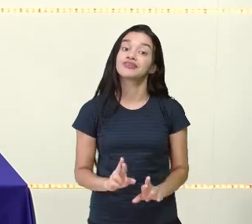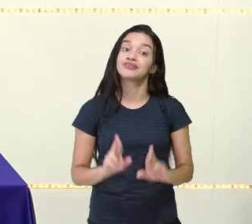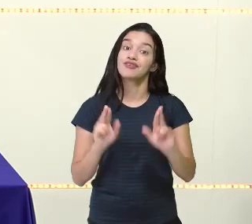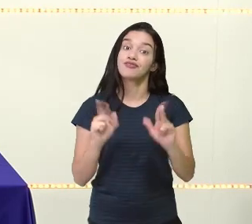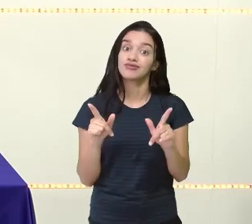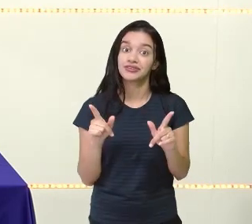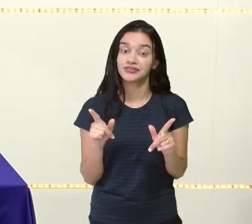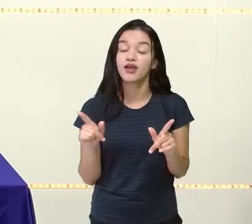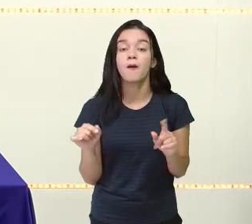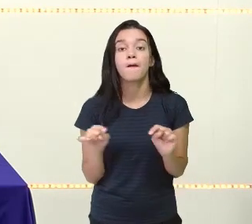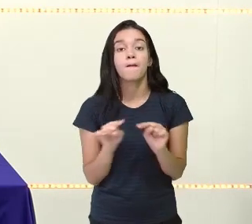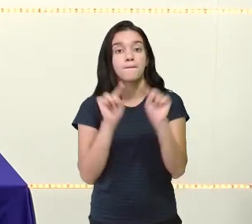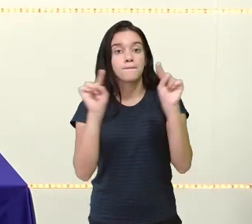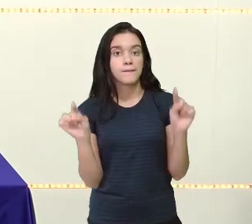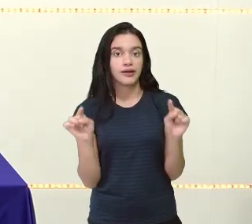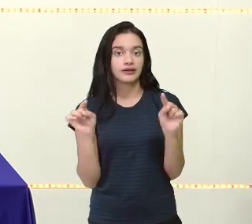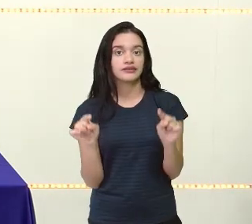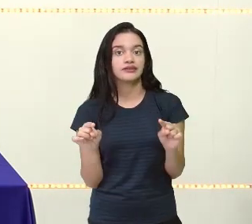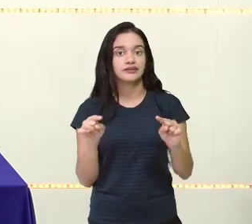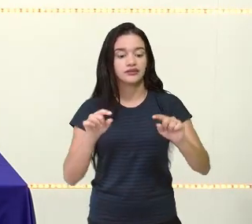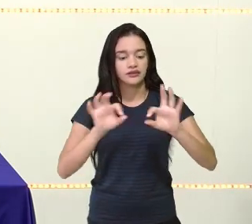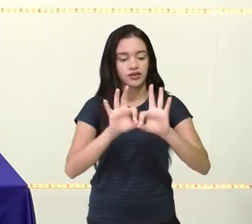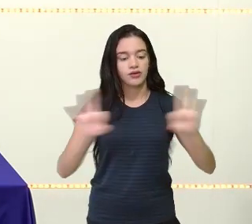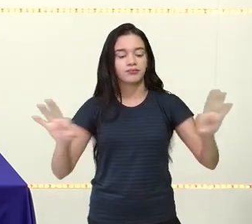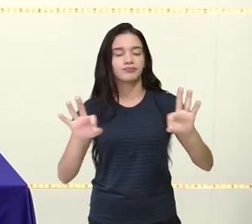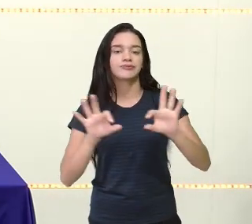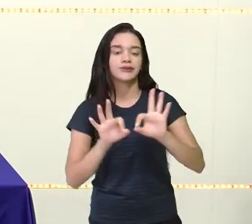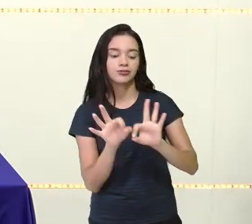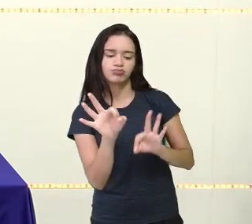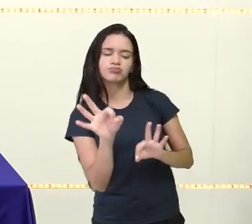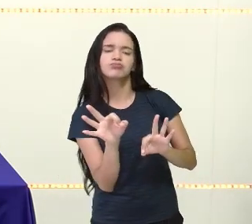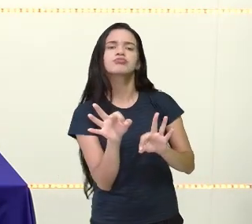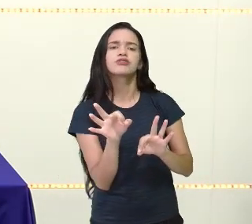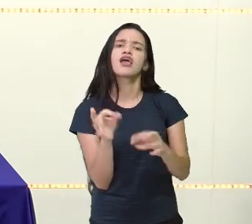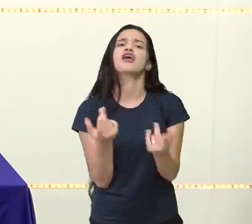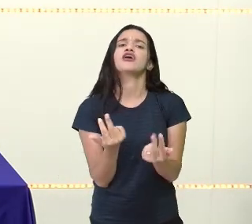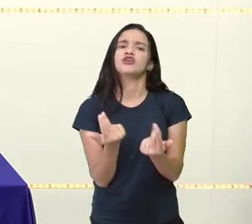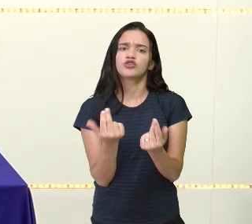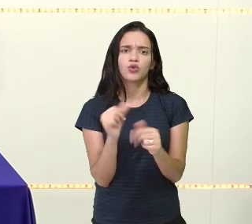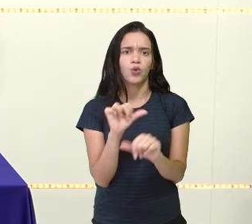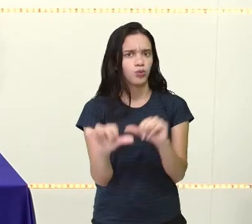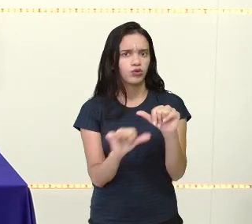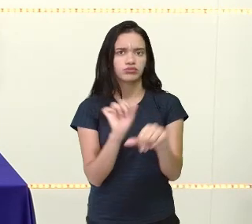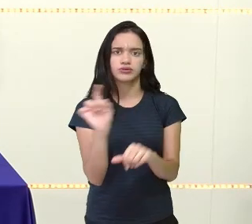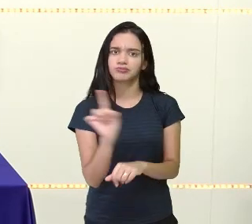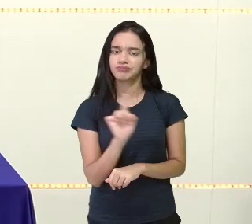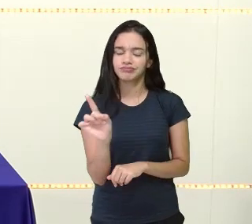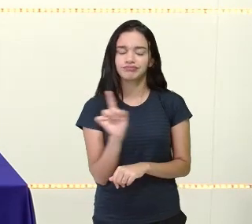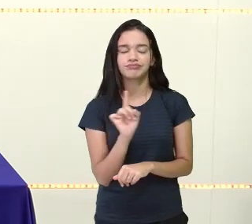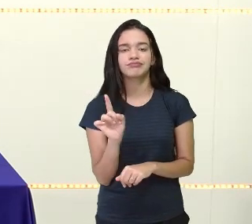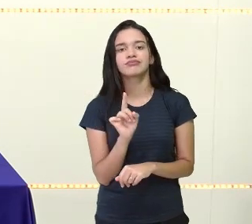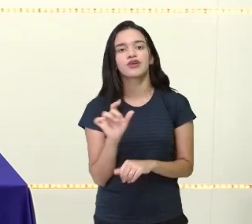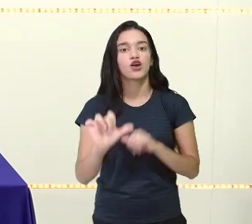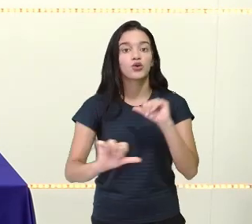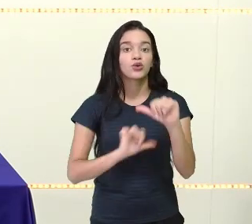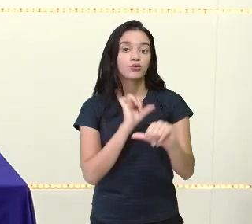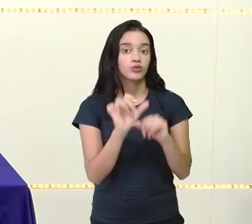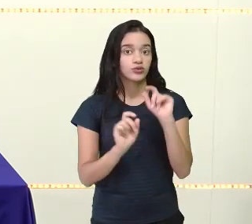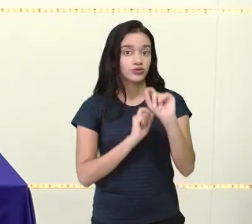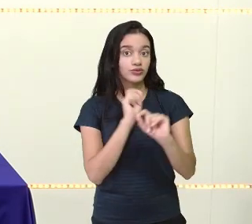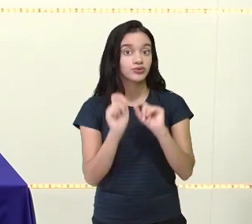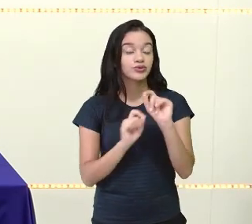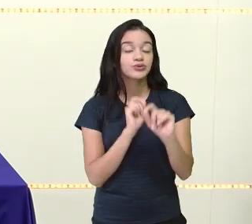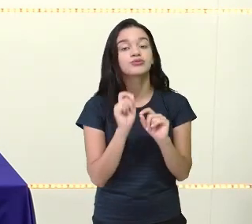diferente, mas a medida é a mesma, a medida não muda, tá? O que está mudando é